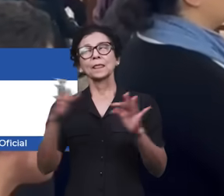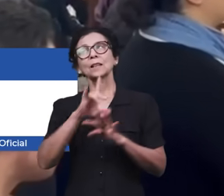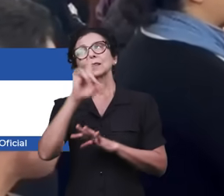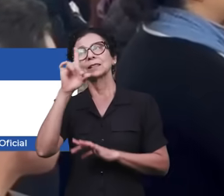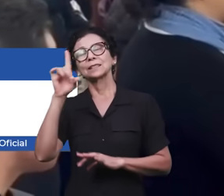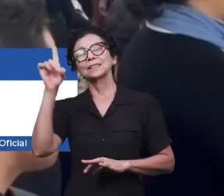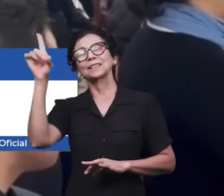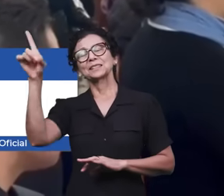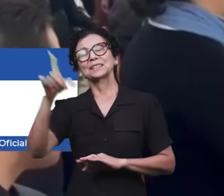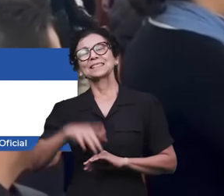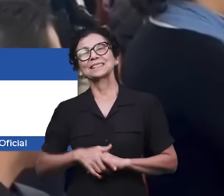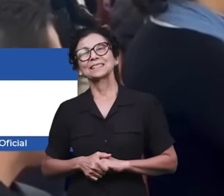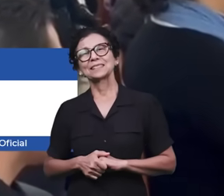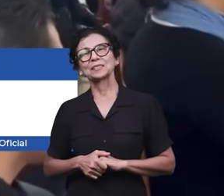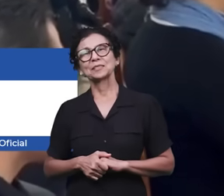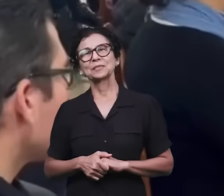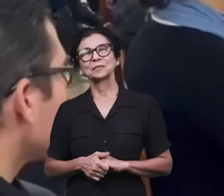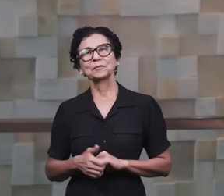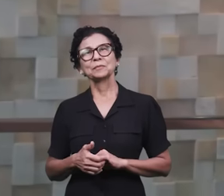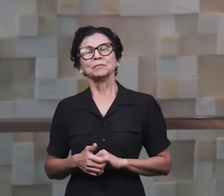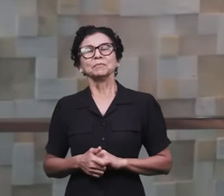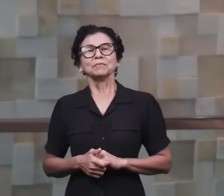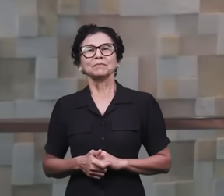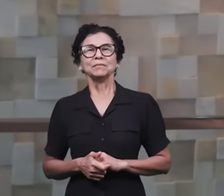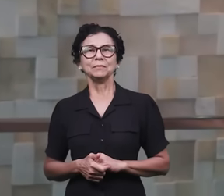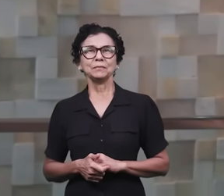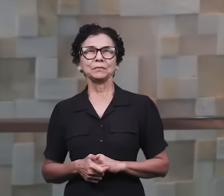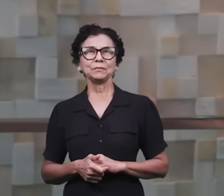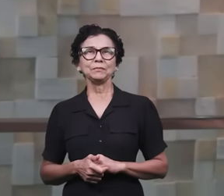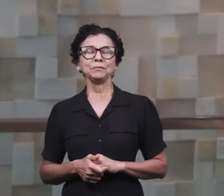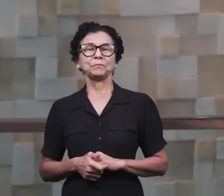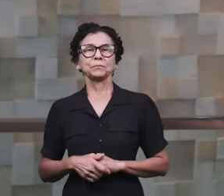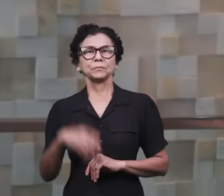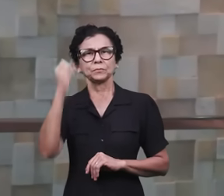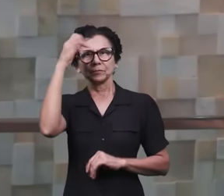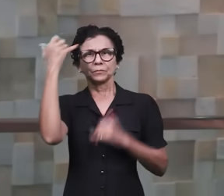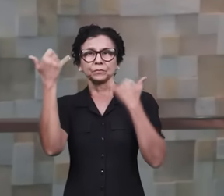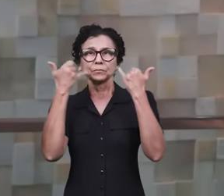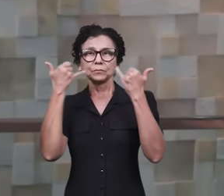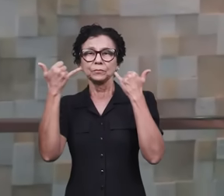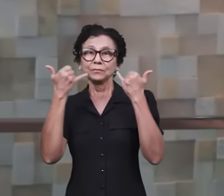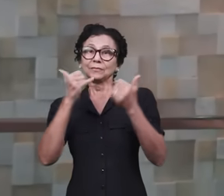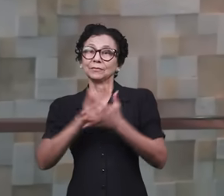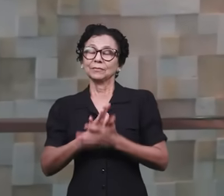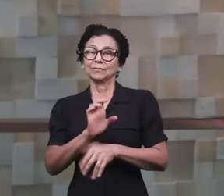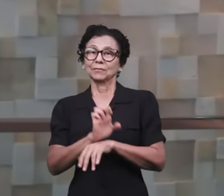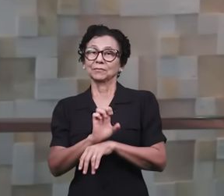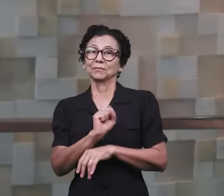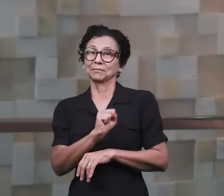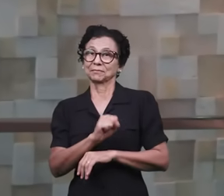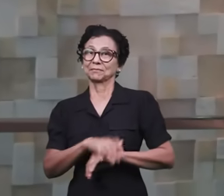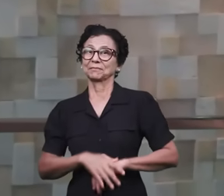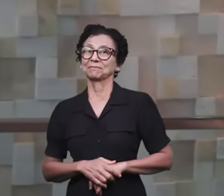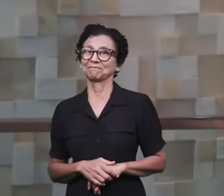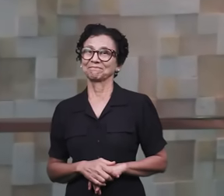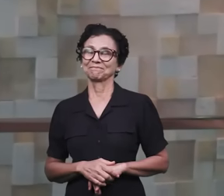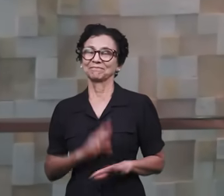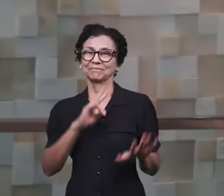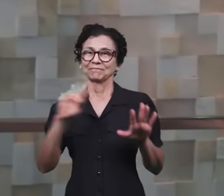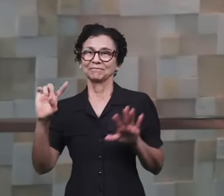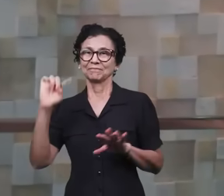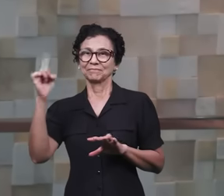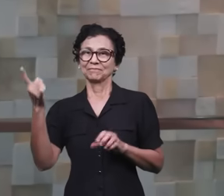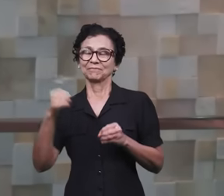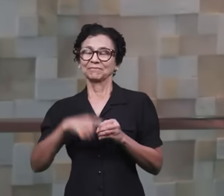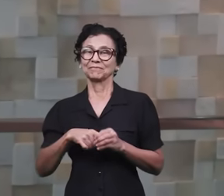Deus por mais esse dia na presença do Senhor. Jorge, estas foram as informações do estado de Santa Catarina. Até semana que